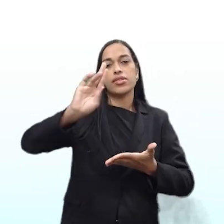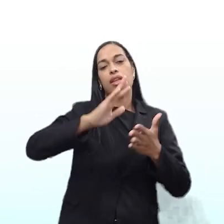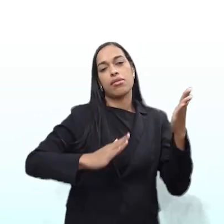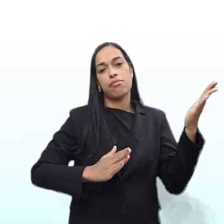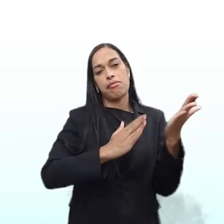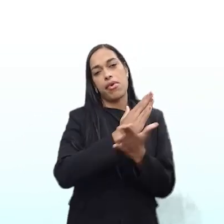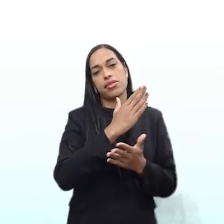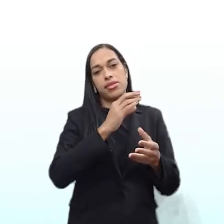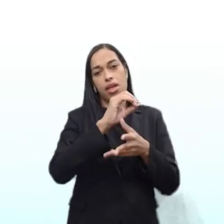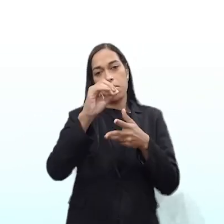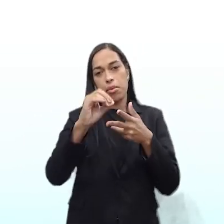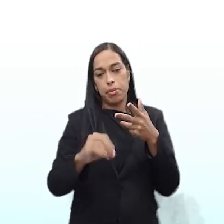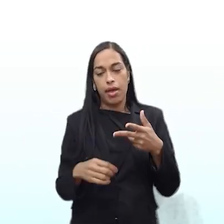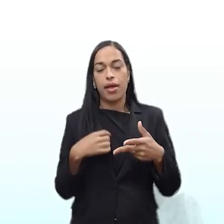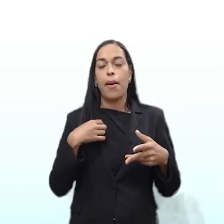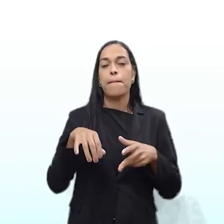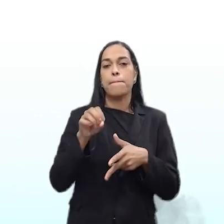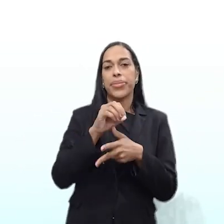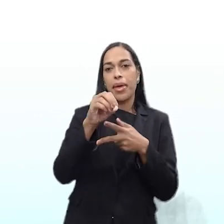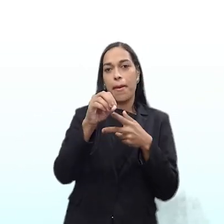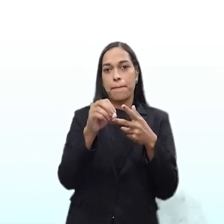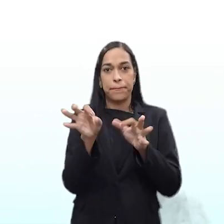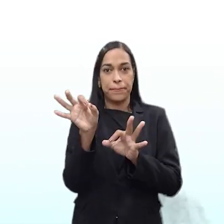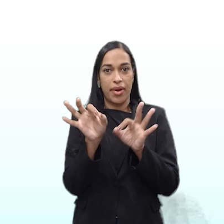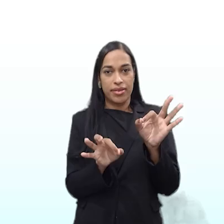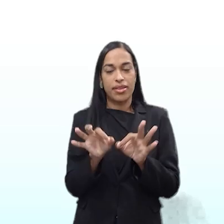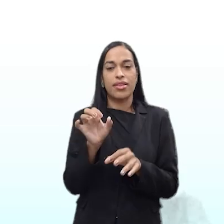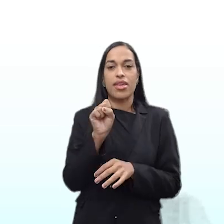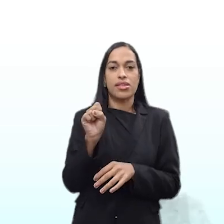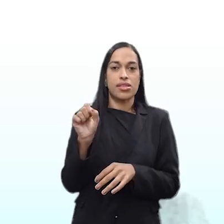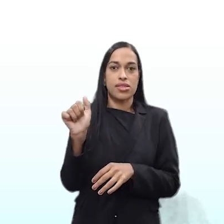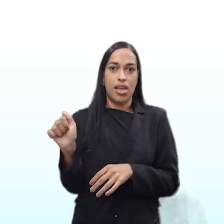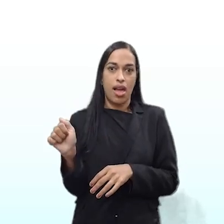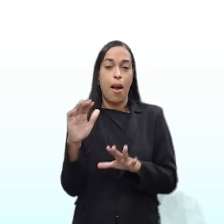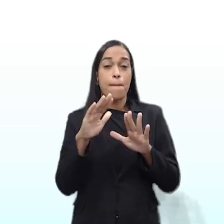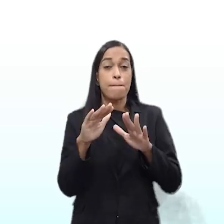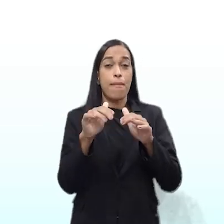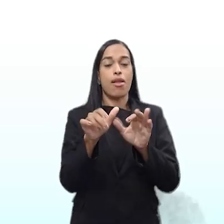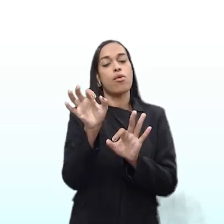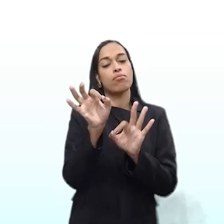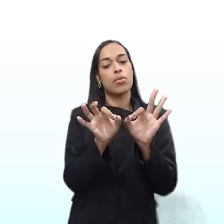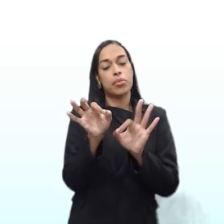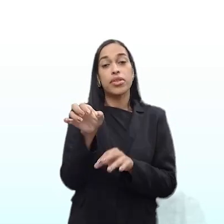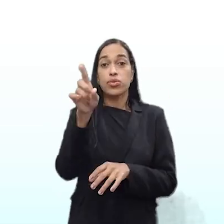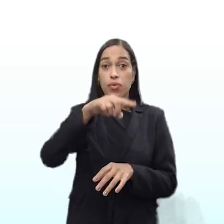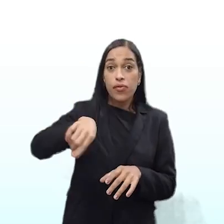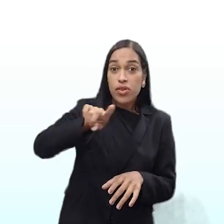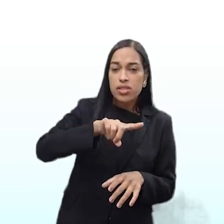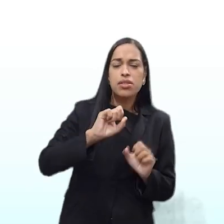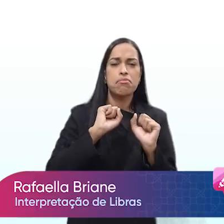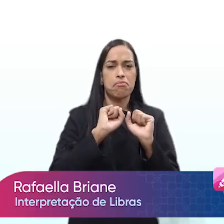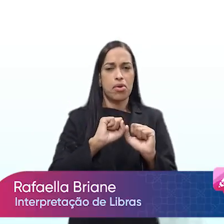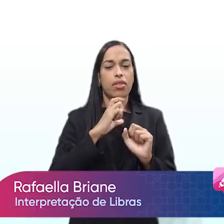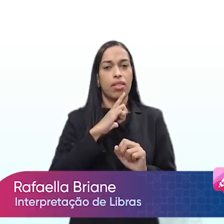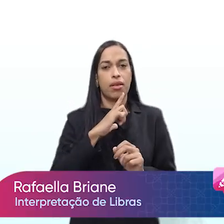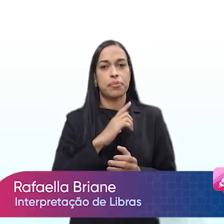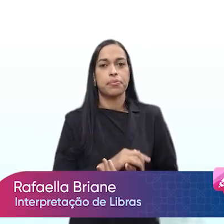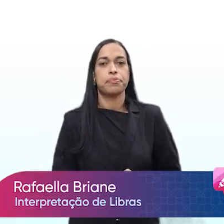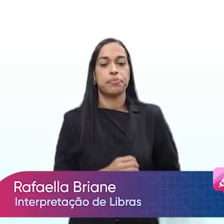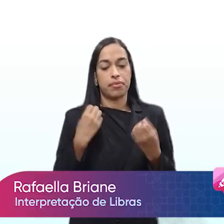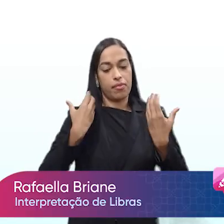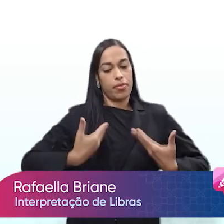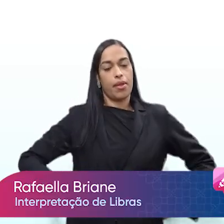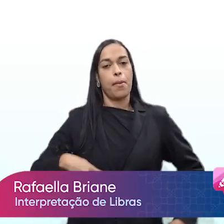federal. Estamos aqui no Prepara Enem e SSA com a melhor preparação que você possa receber. Bom, eu me